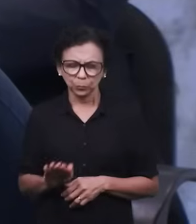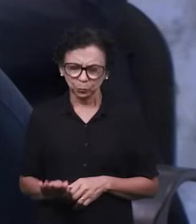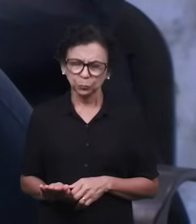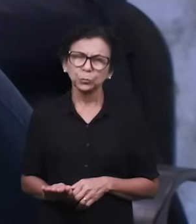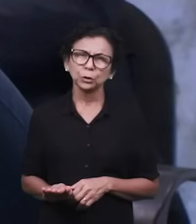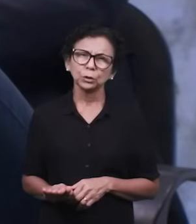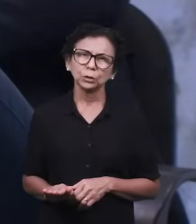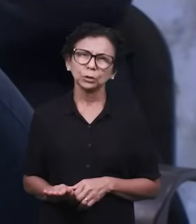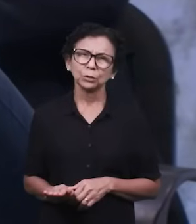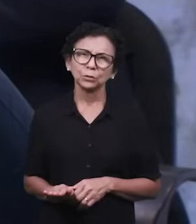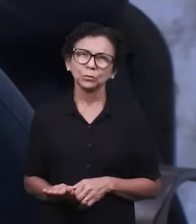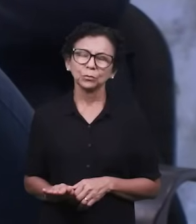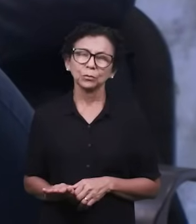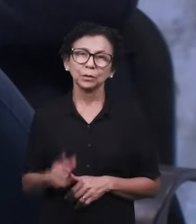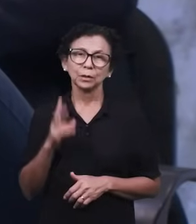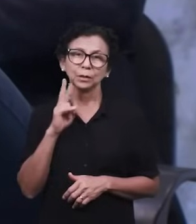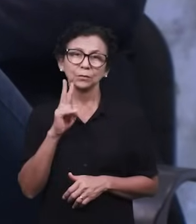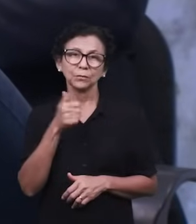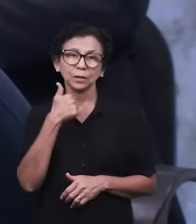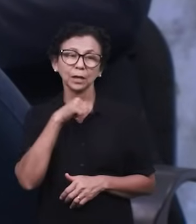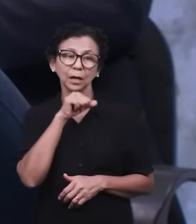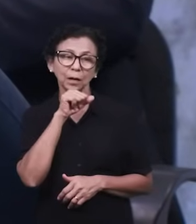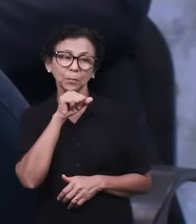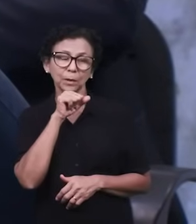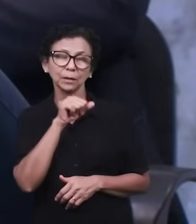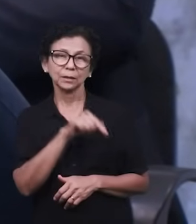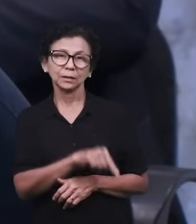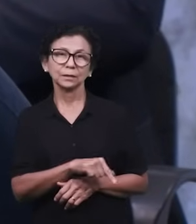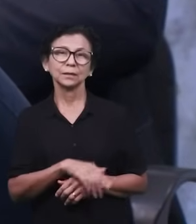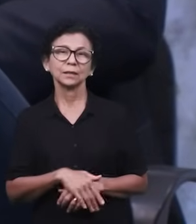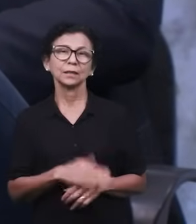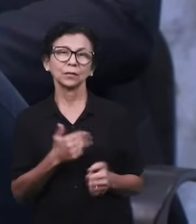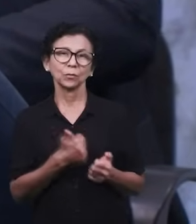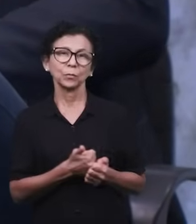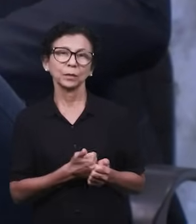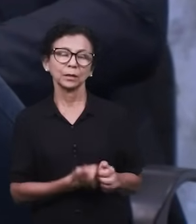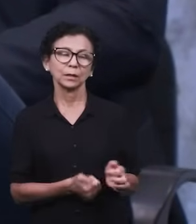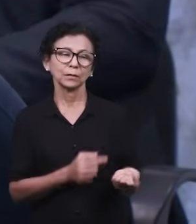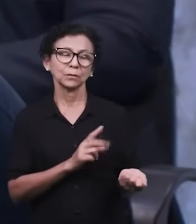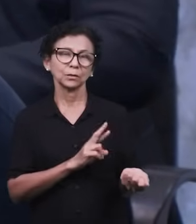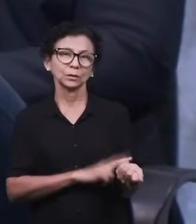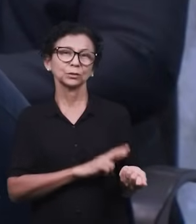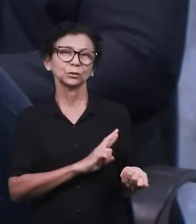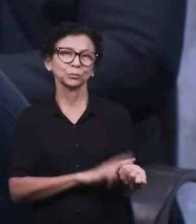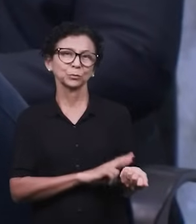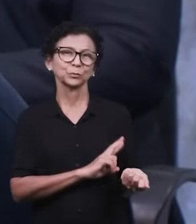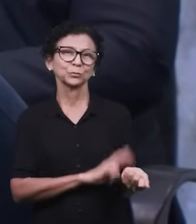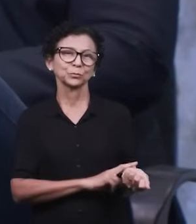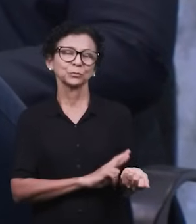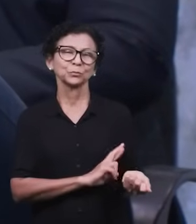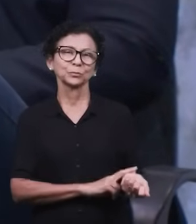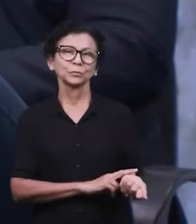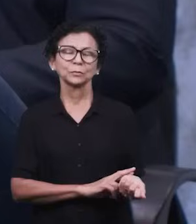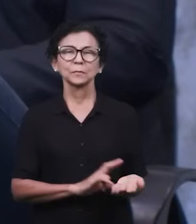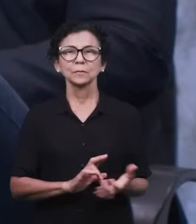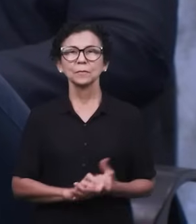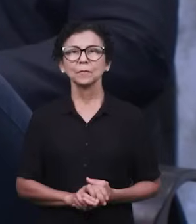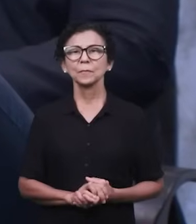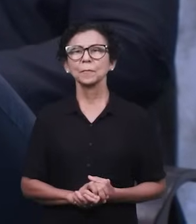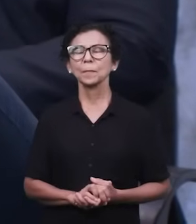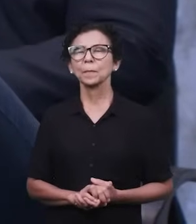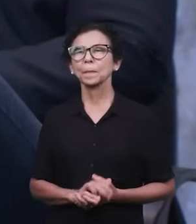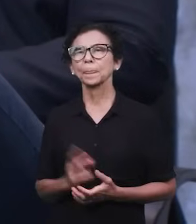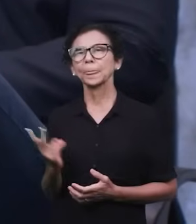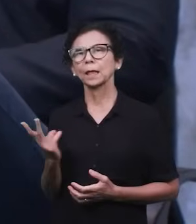acompanhou, tocando, pegou umas duas baquetinhas e tocou no ritmo que ela estava cantando. Né? O que os irmãos têm